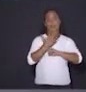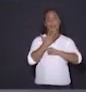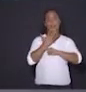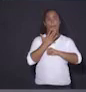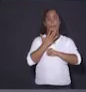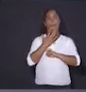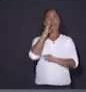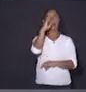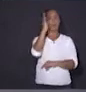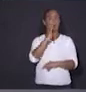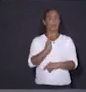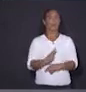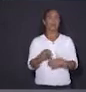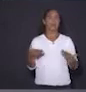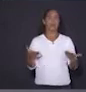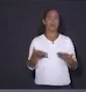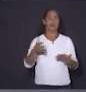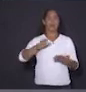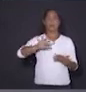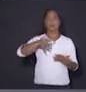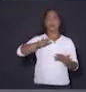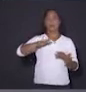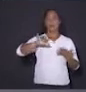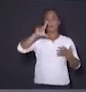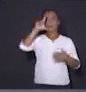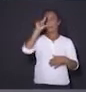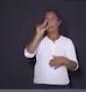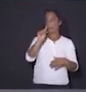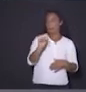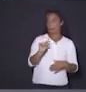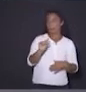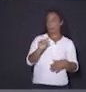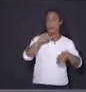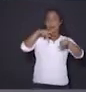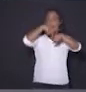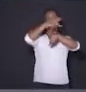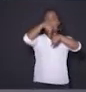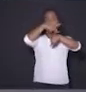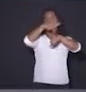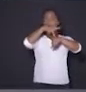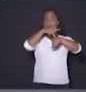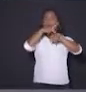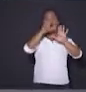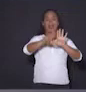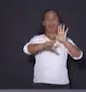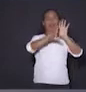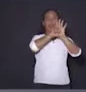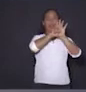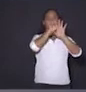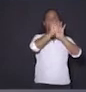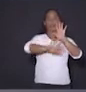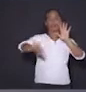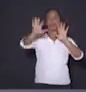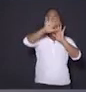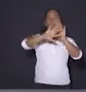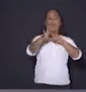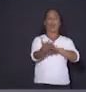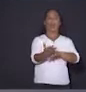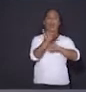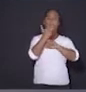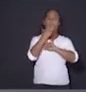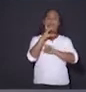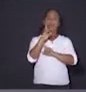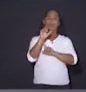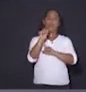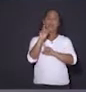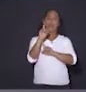se encontra entre uma minoria mundial de países que não possuem uma lei geral de proteção de dados pessoais uma lei